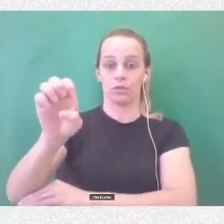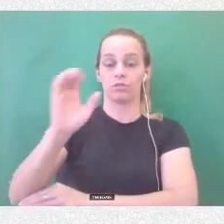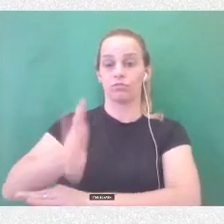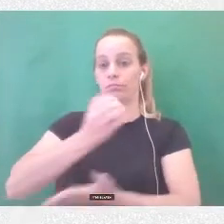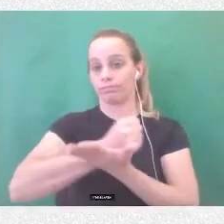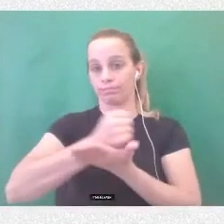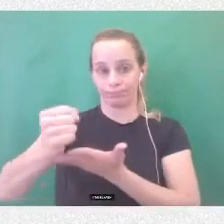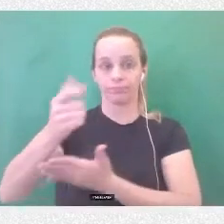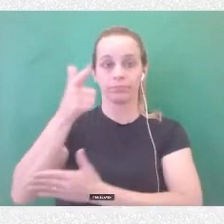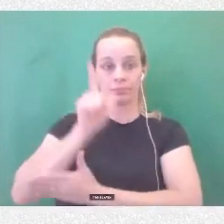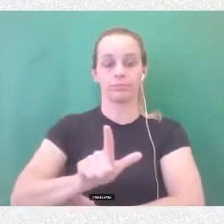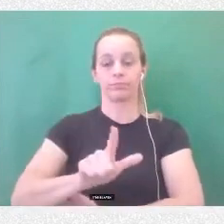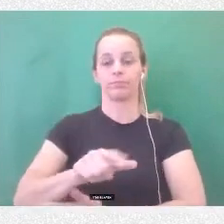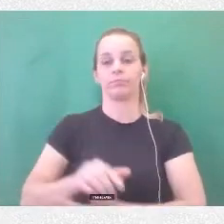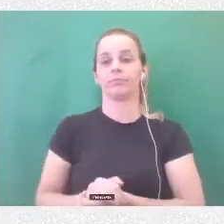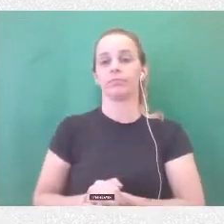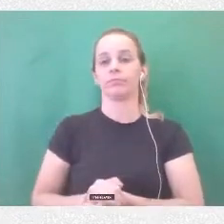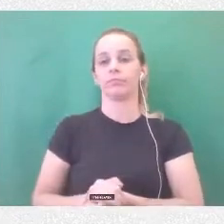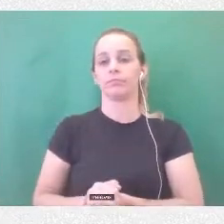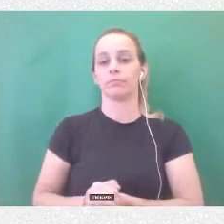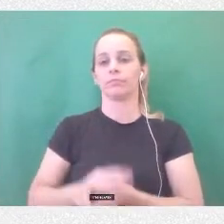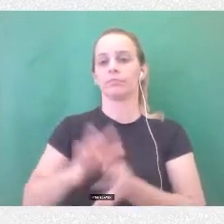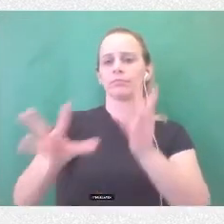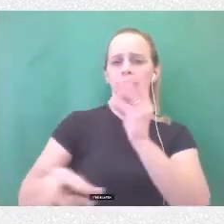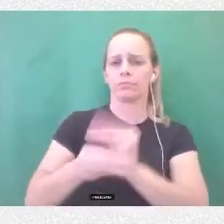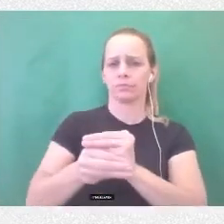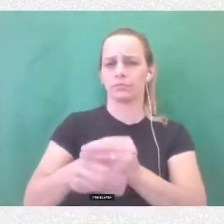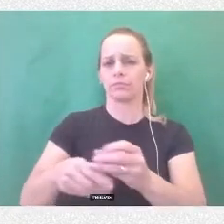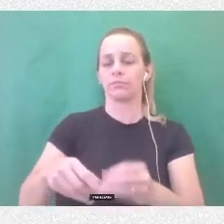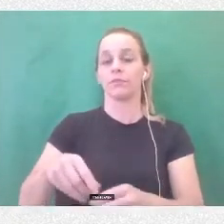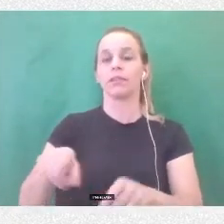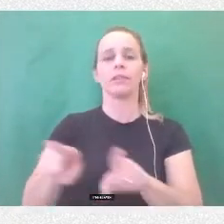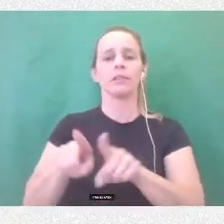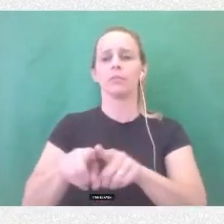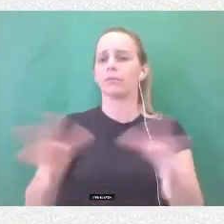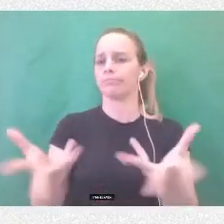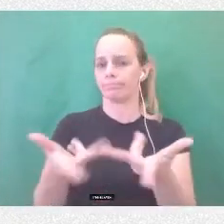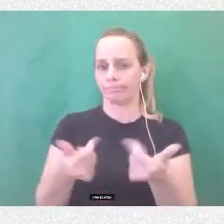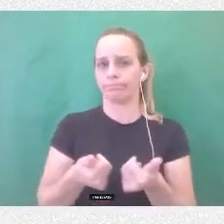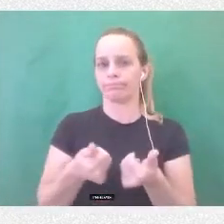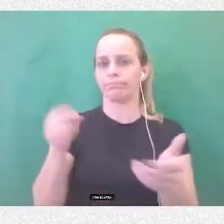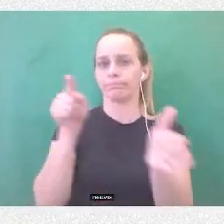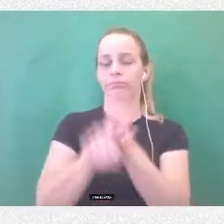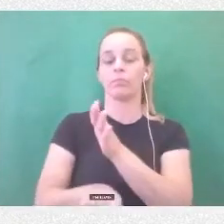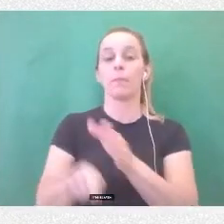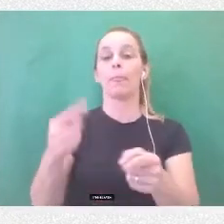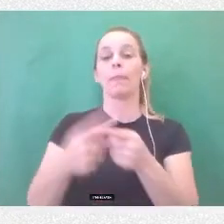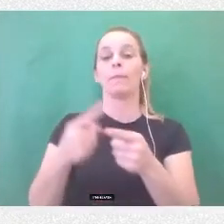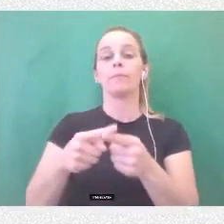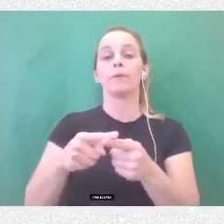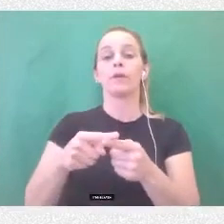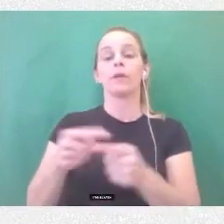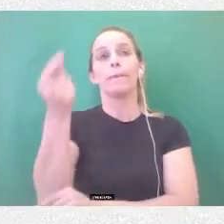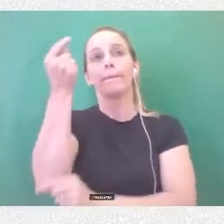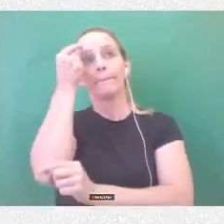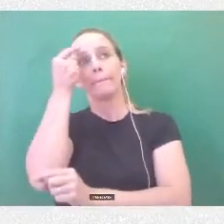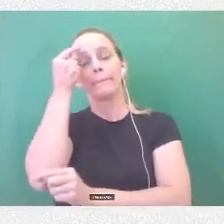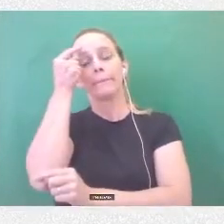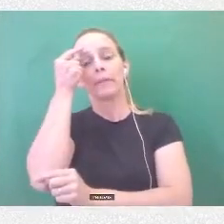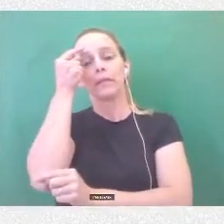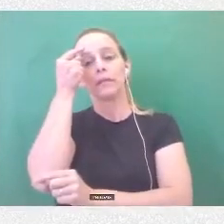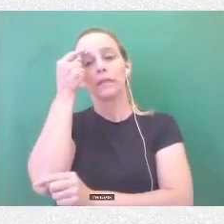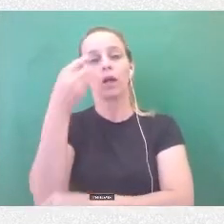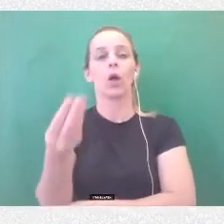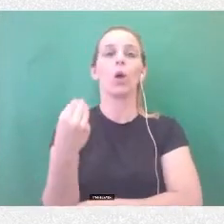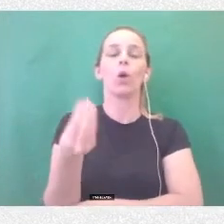O Dr. Regis gostaria de complementar. Eu achei excelente a questão, porque poderia levar a pensar, né, puxa vida,